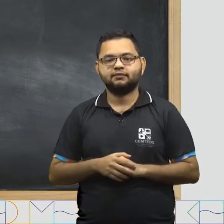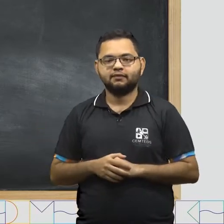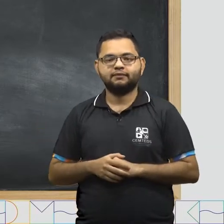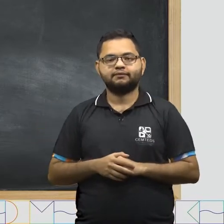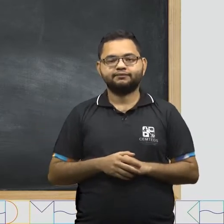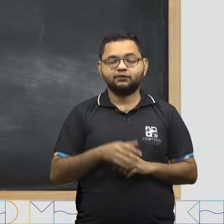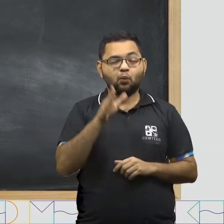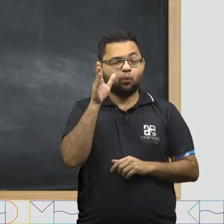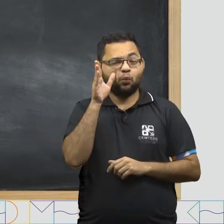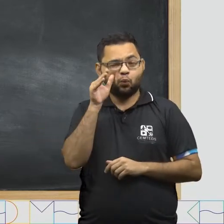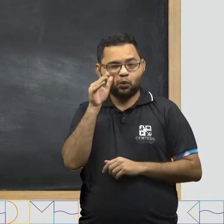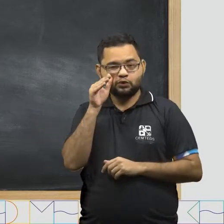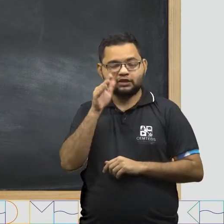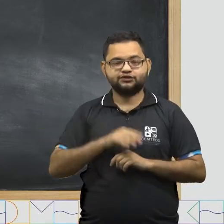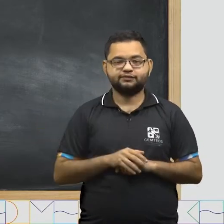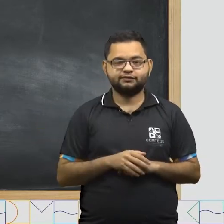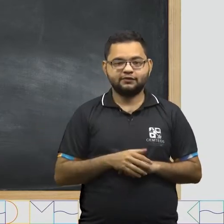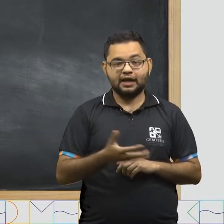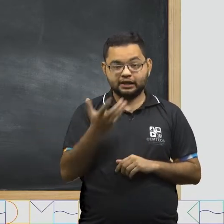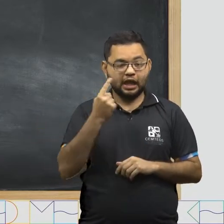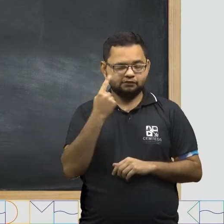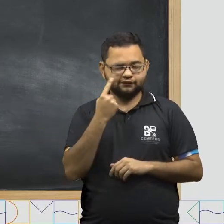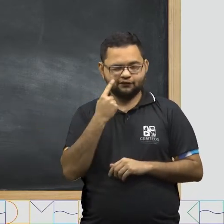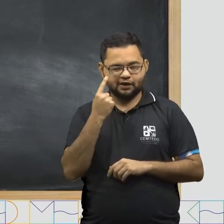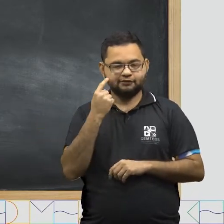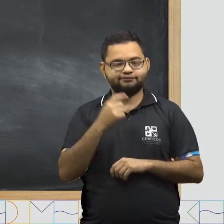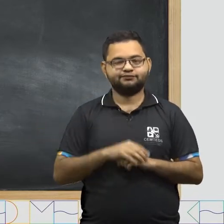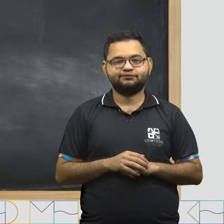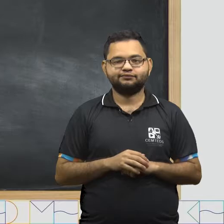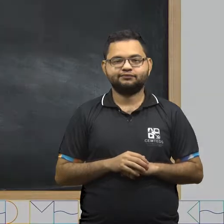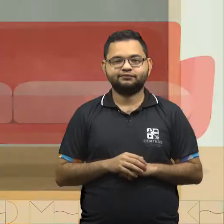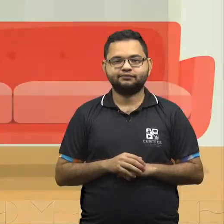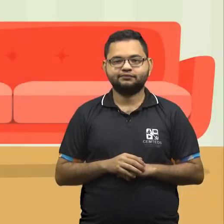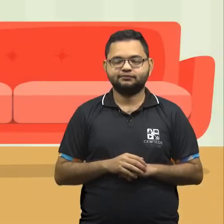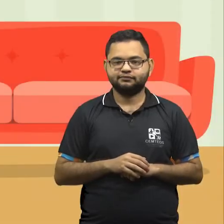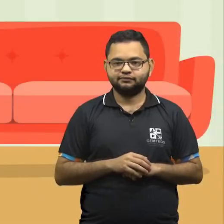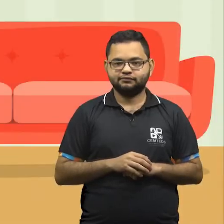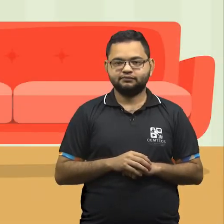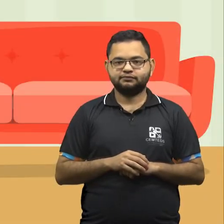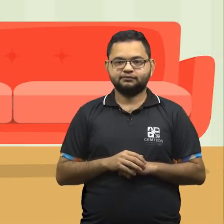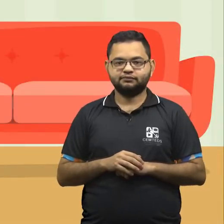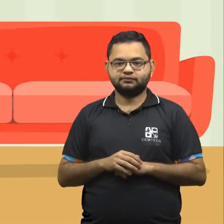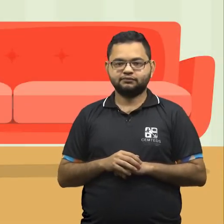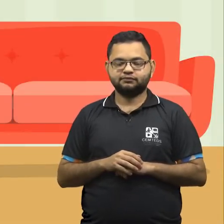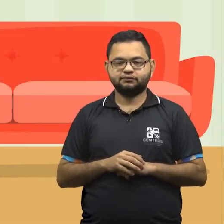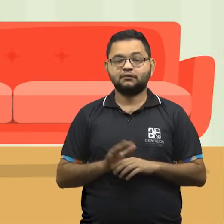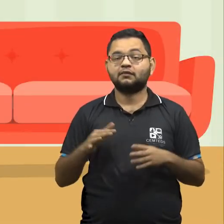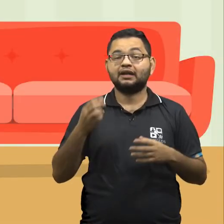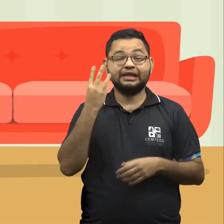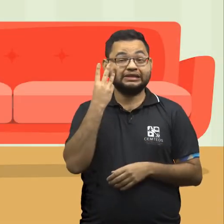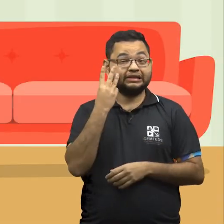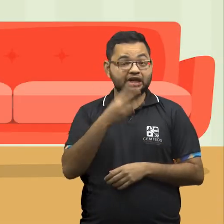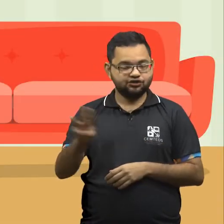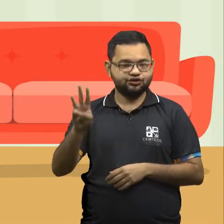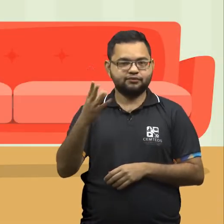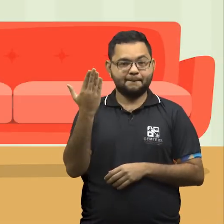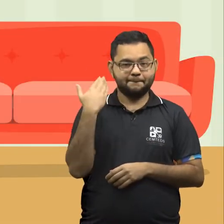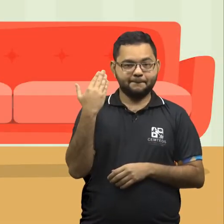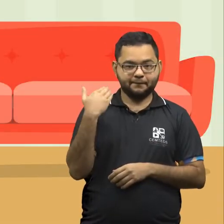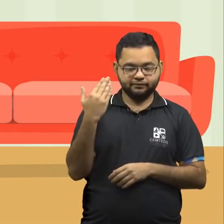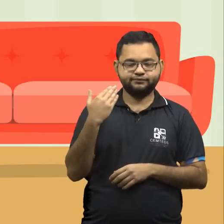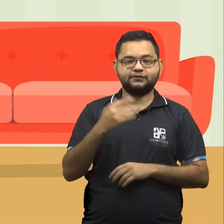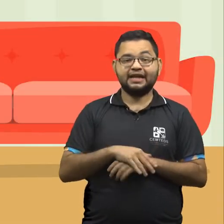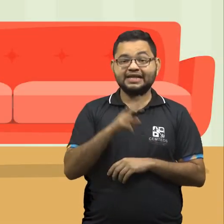bastante curioso. Querem voltar ao tempo? Confira. Nas últimas 72 horas,